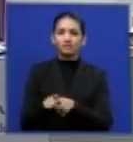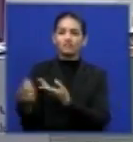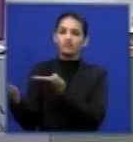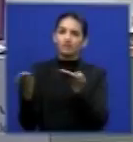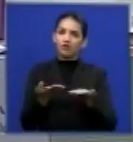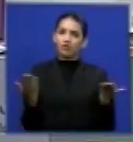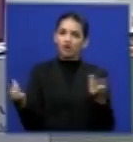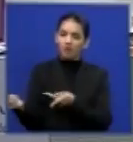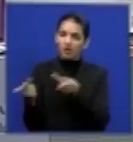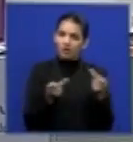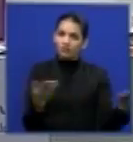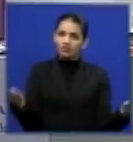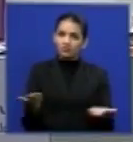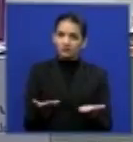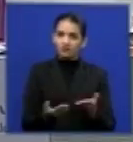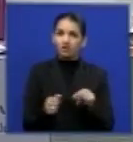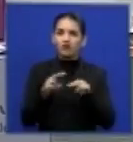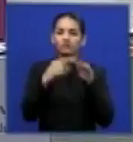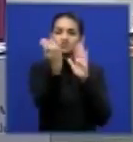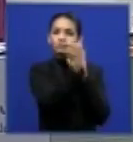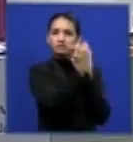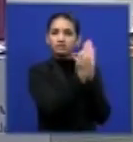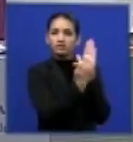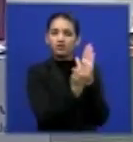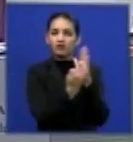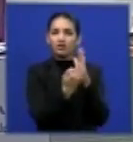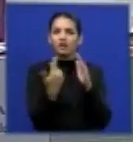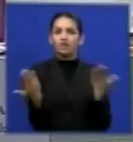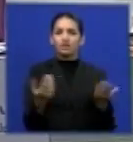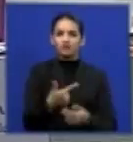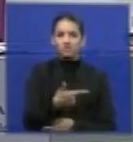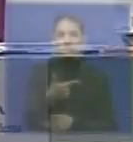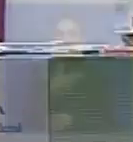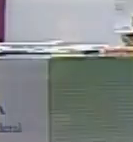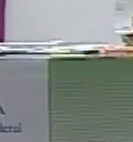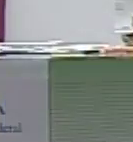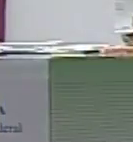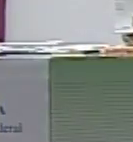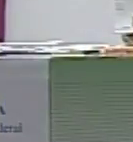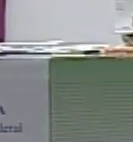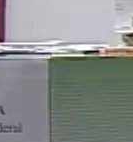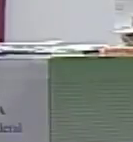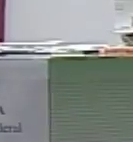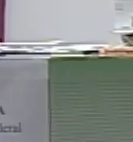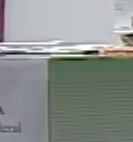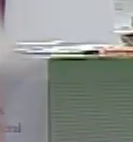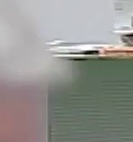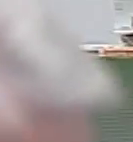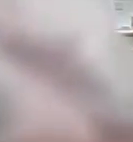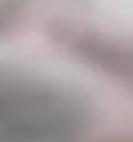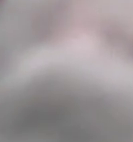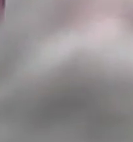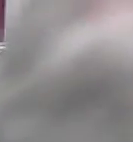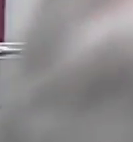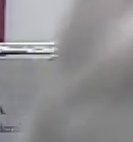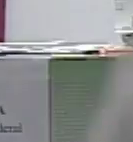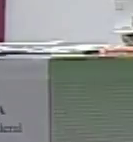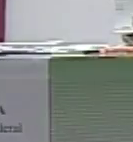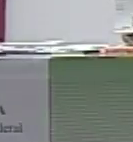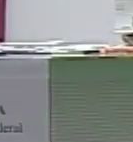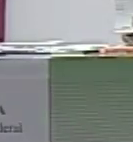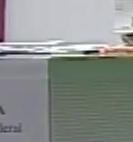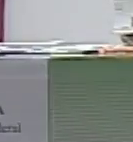ordem de classificação que foi estabelecida o Dr Francisco Simeão para fazer apresentação agora portanto